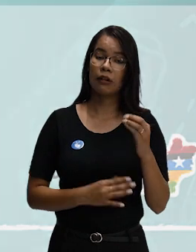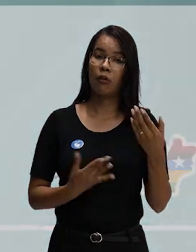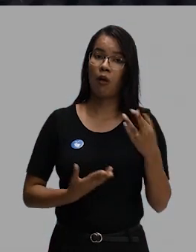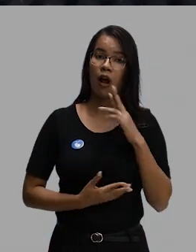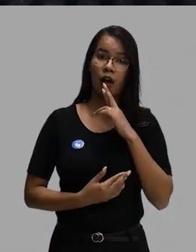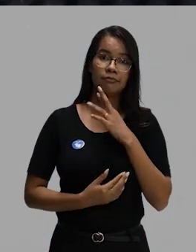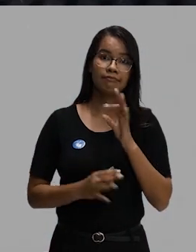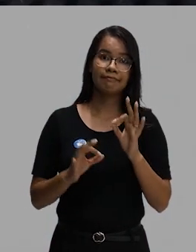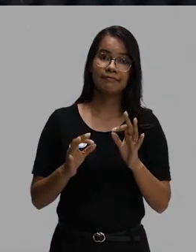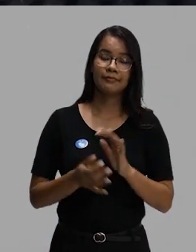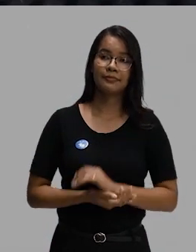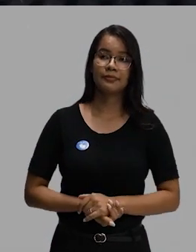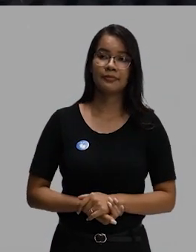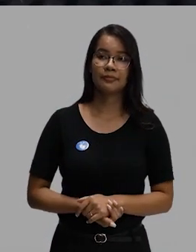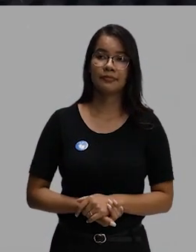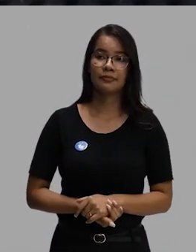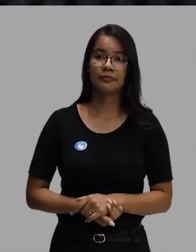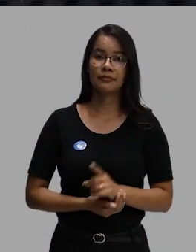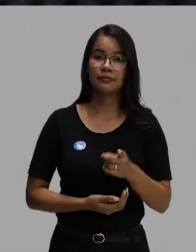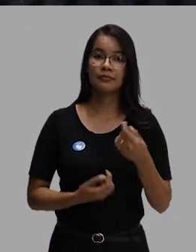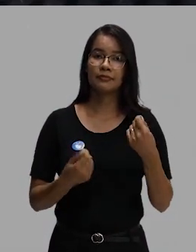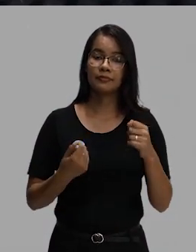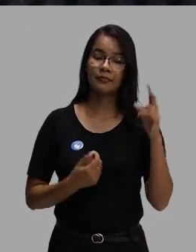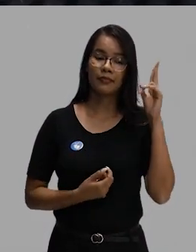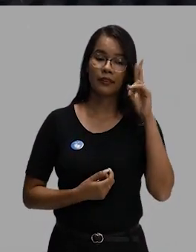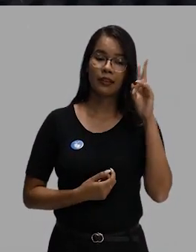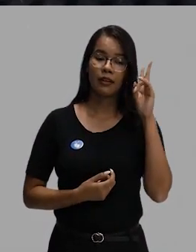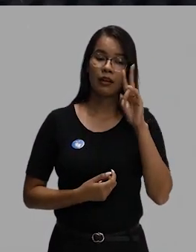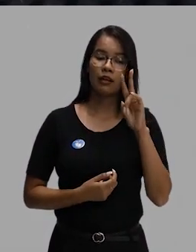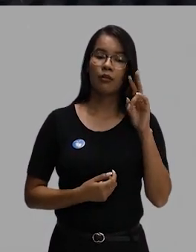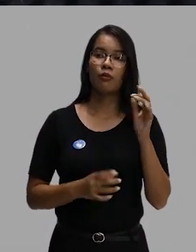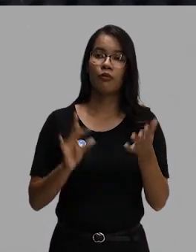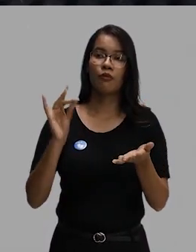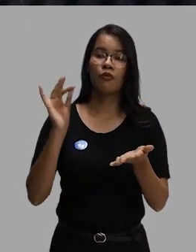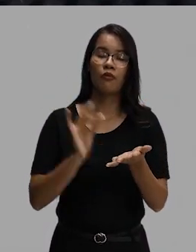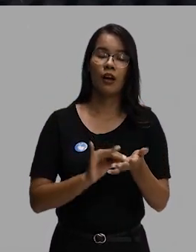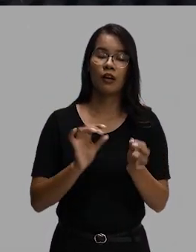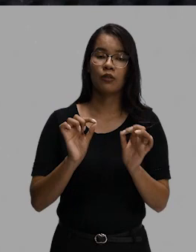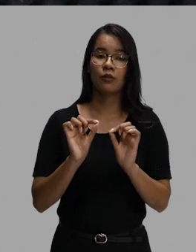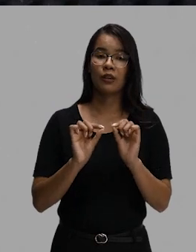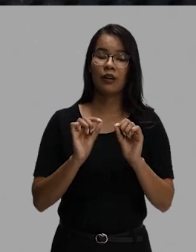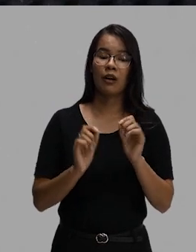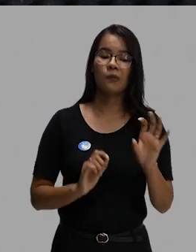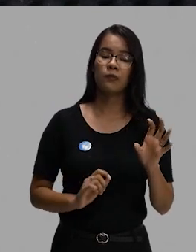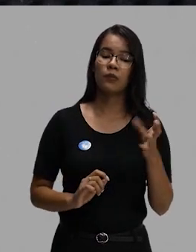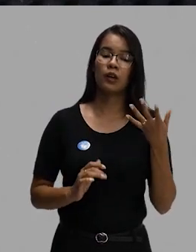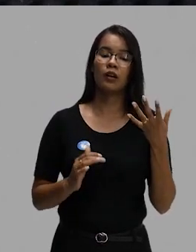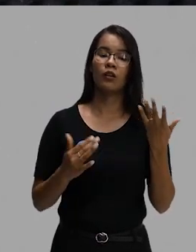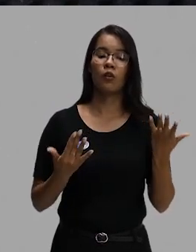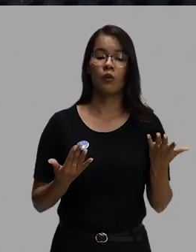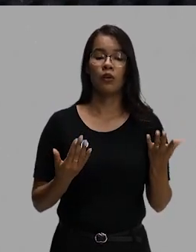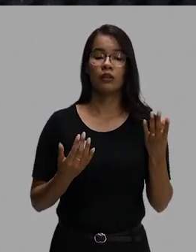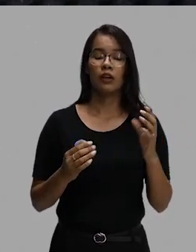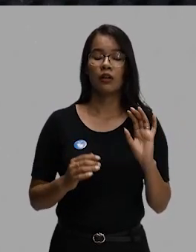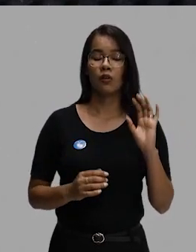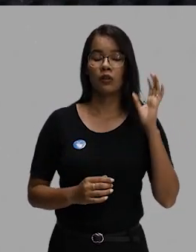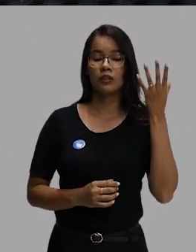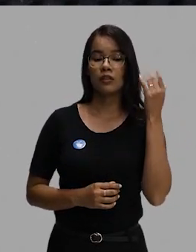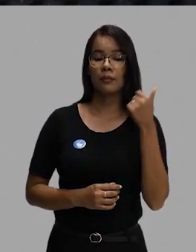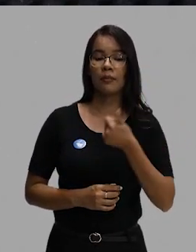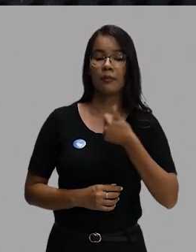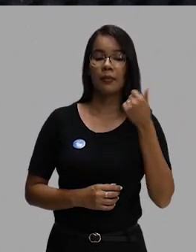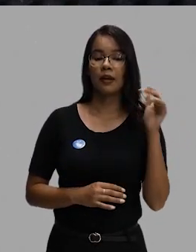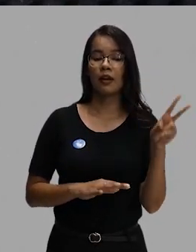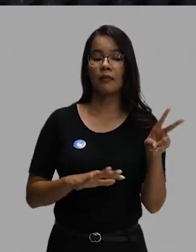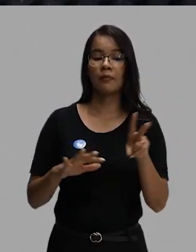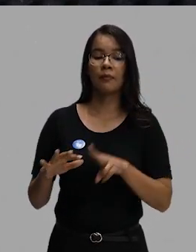Qual é a resposta? Você tem que lembrar dos fatos, o que aconteceu, quando se deu a